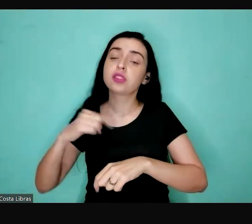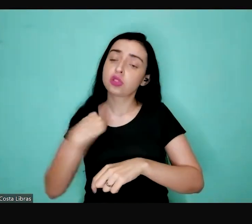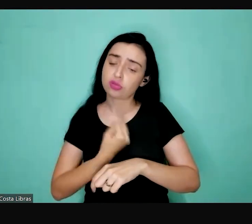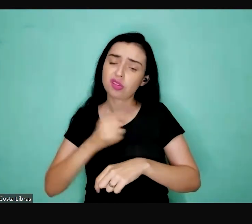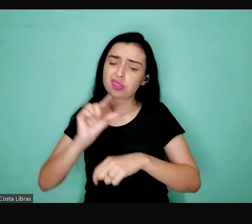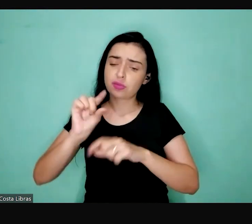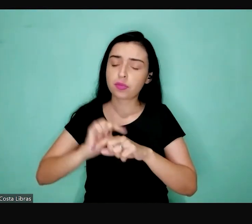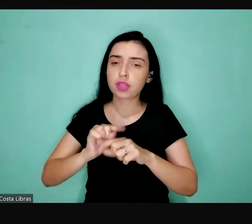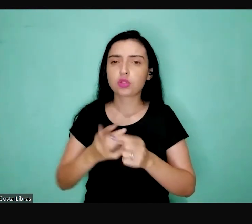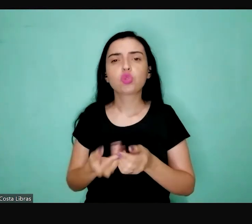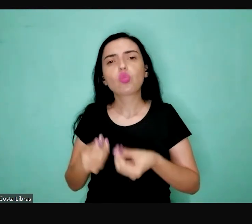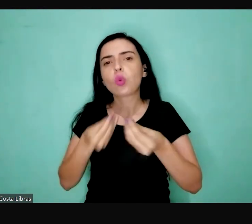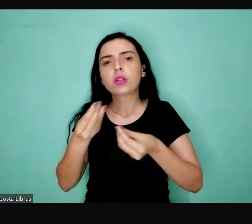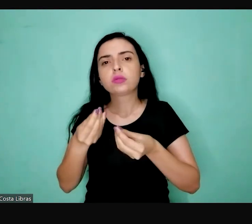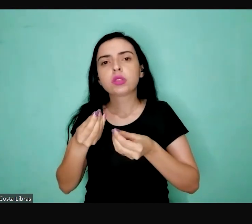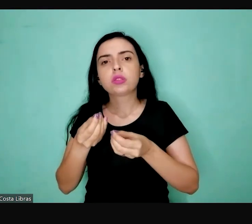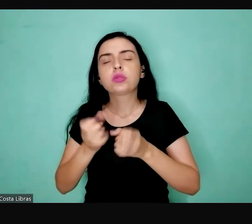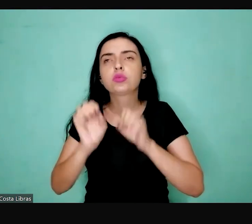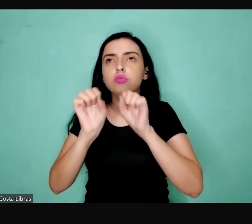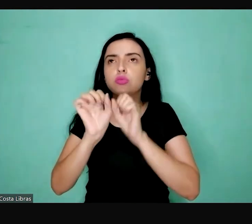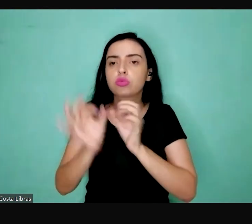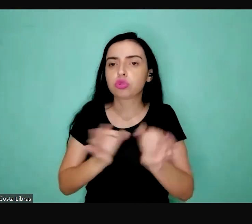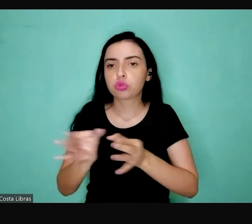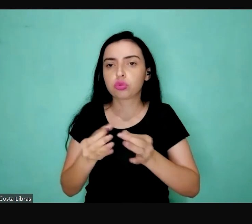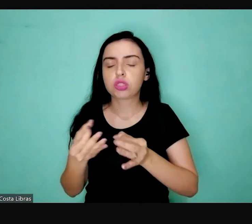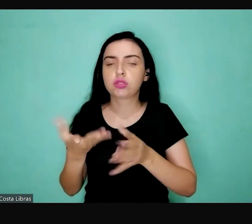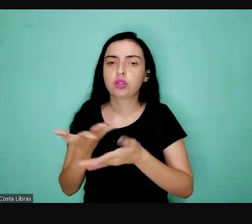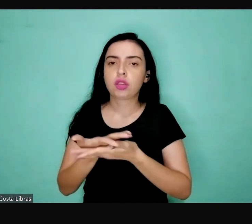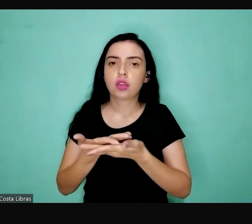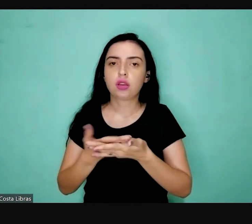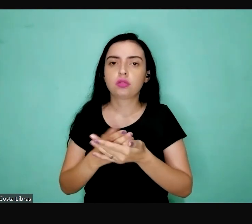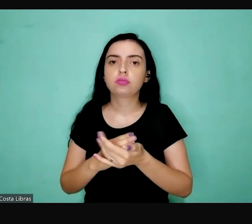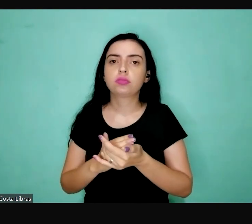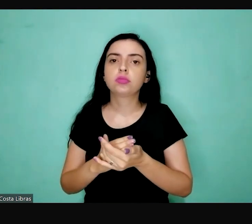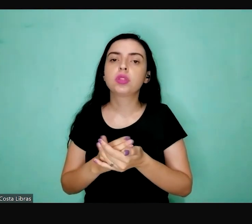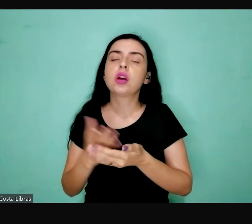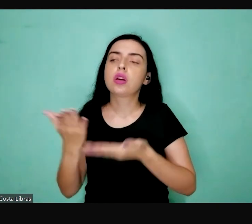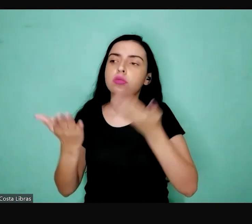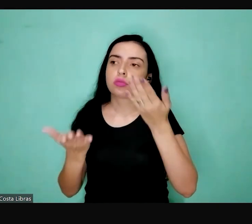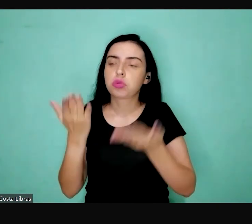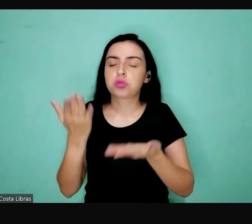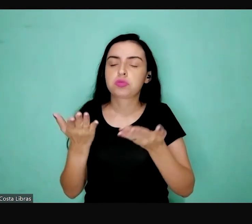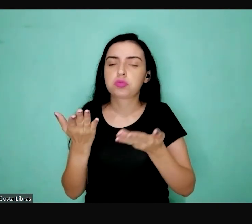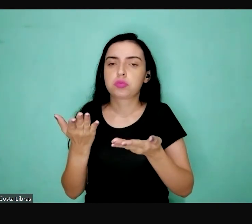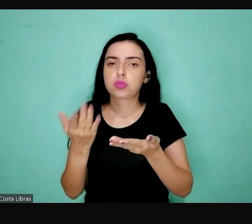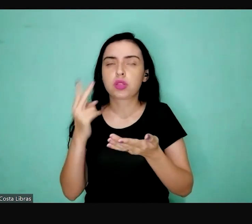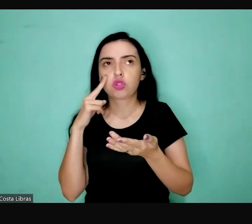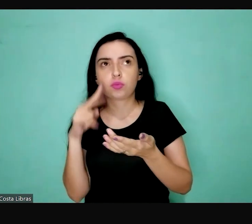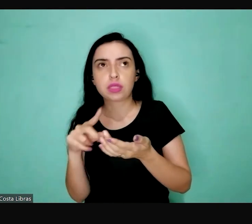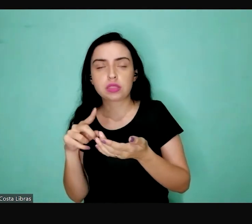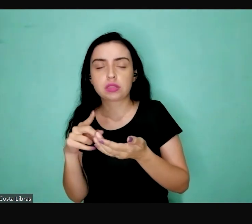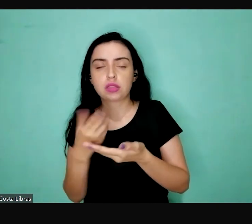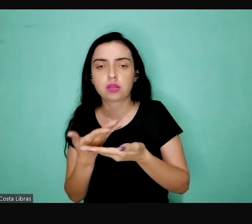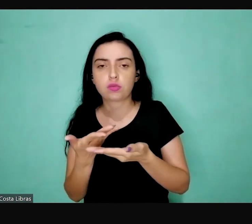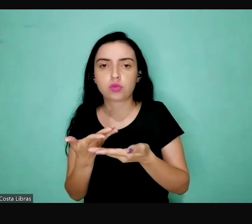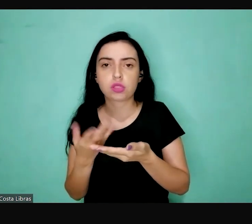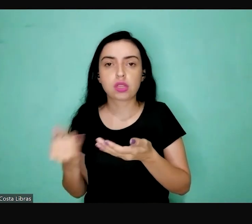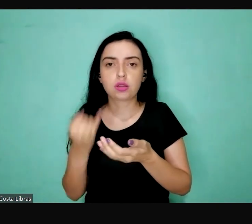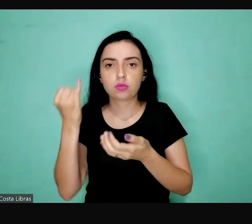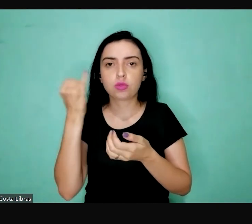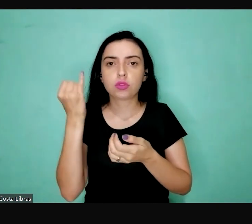trata da função jurisdicional propriamente dita, aqui há um descompasso. Quando nós pensamos na